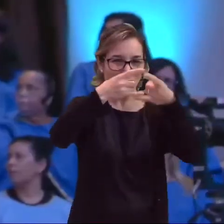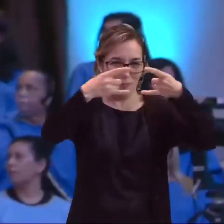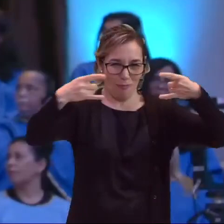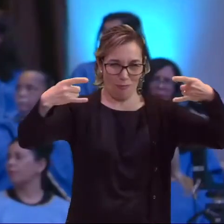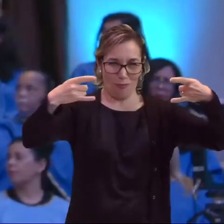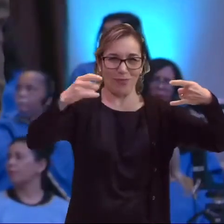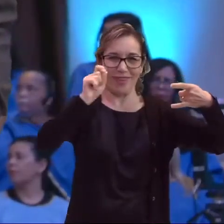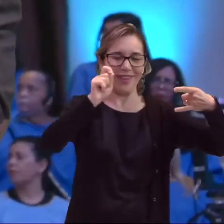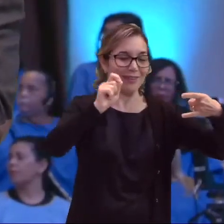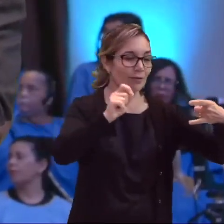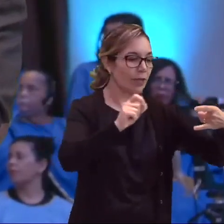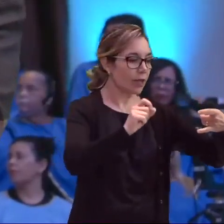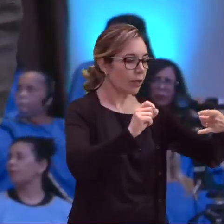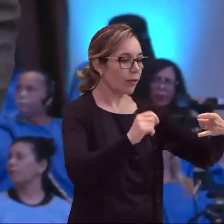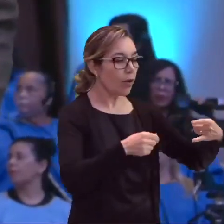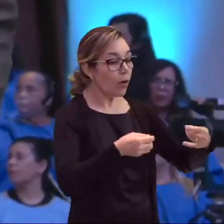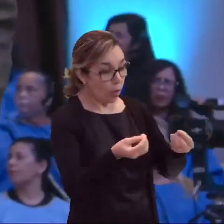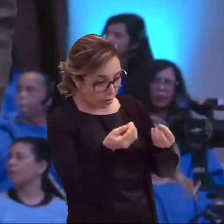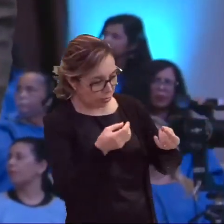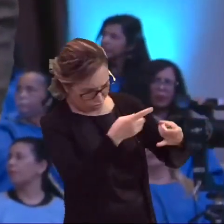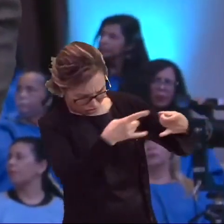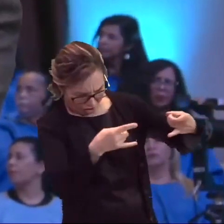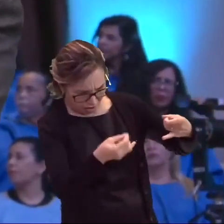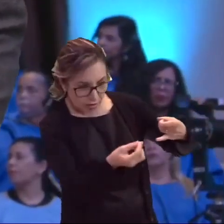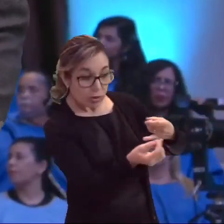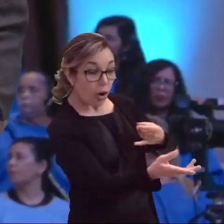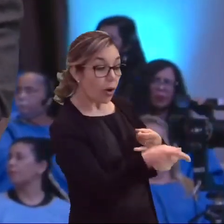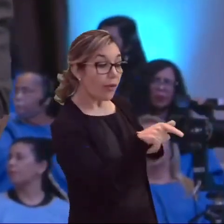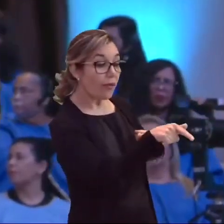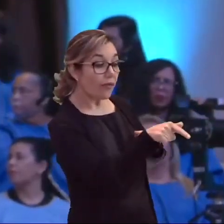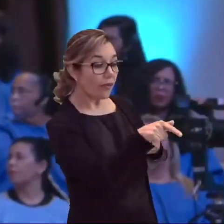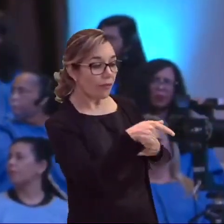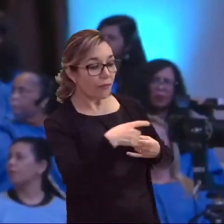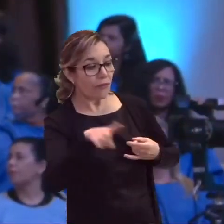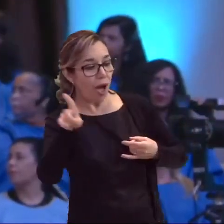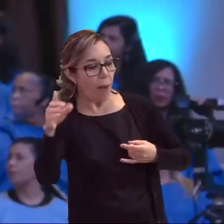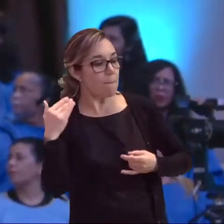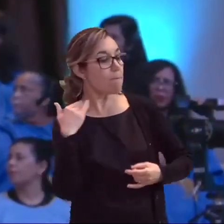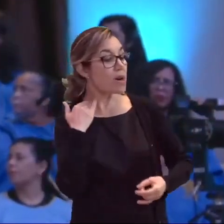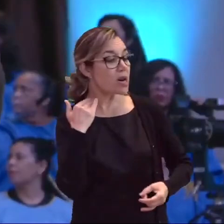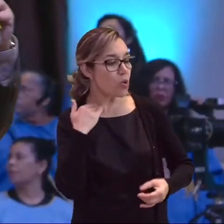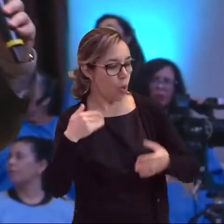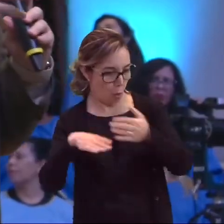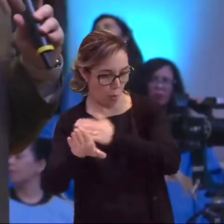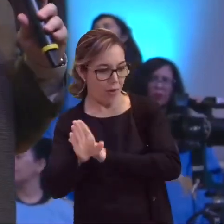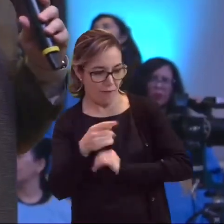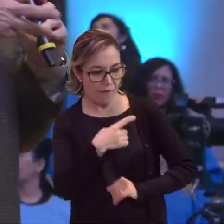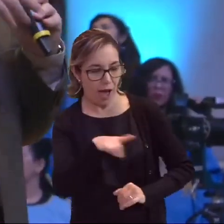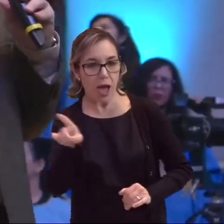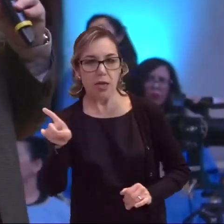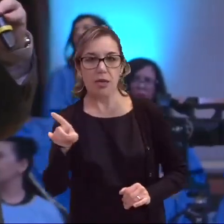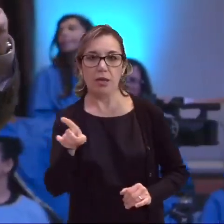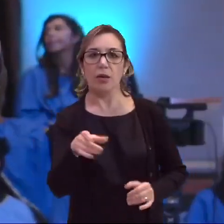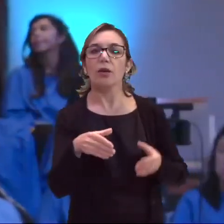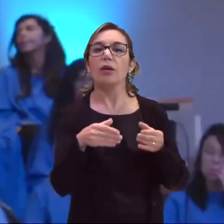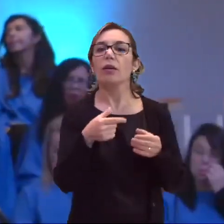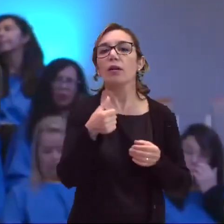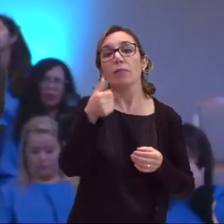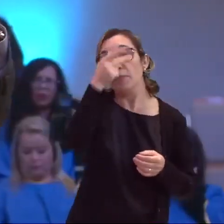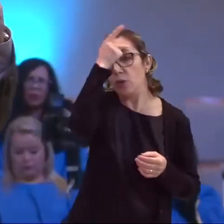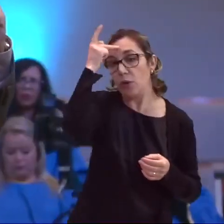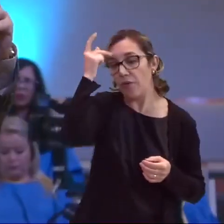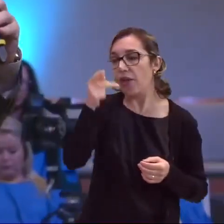problema tá fazer a parte do jeito de começar e mas ela continua conversando e por umas 20 vezes